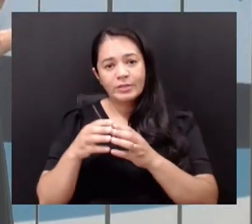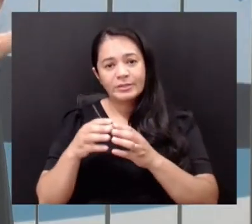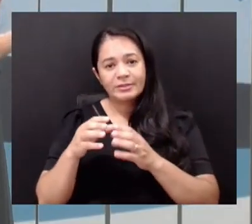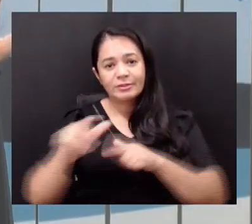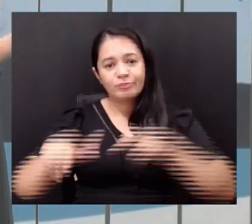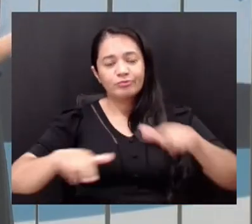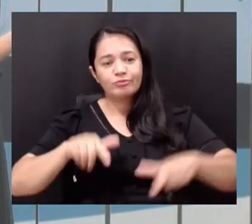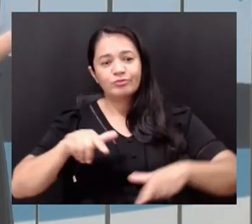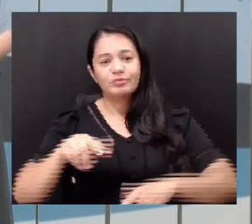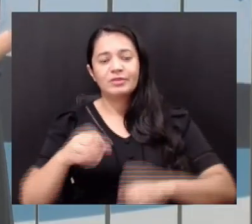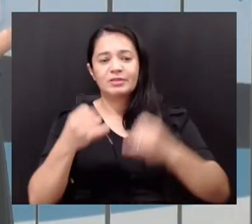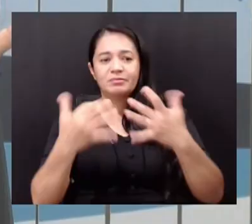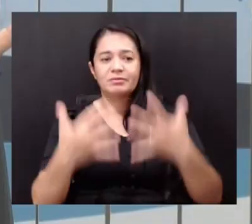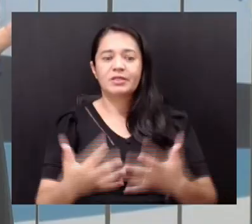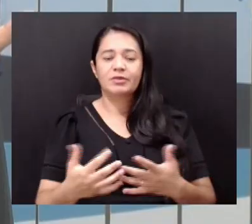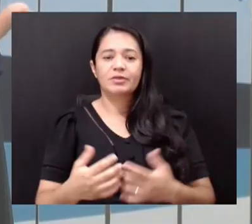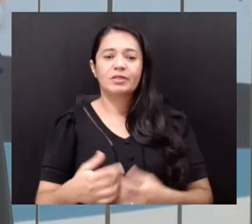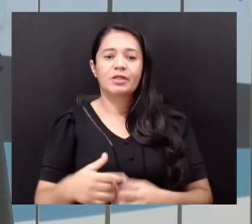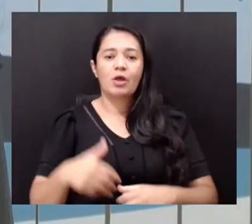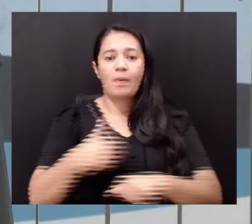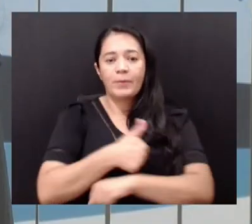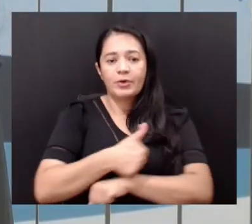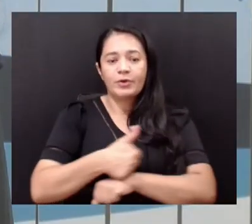os profissionais da saúde,